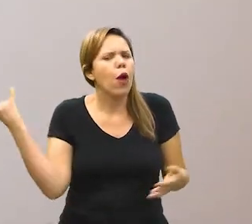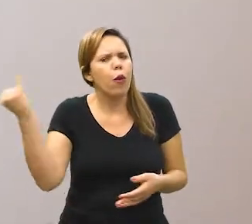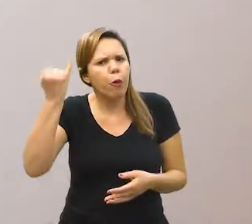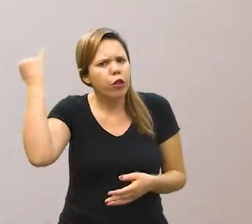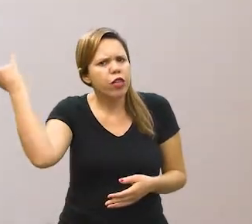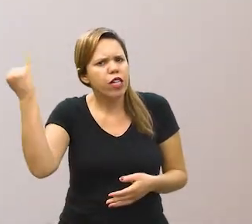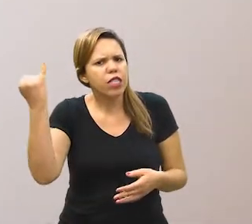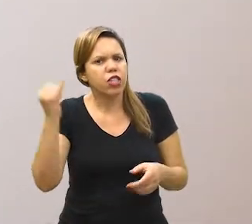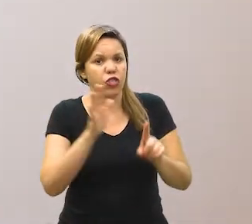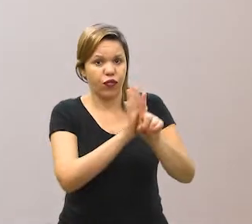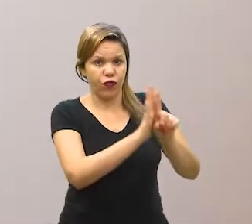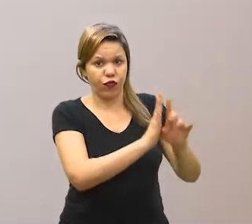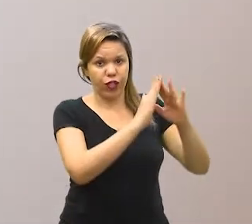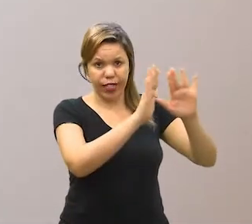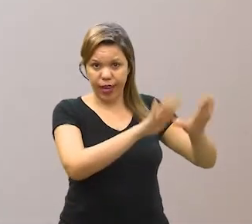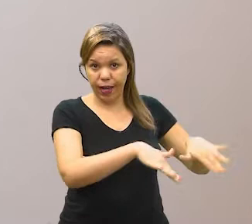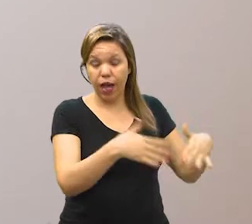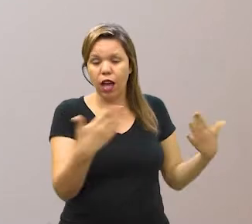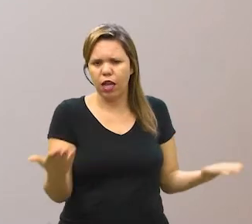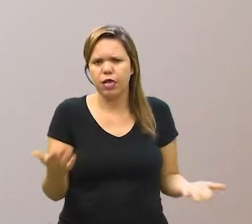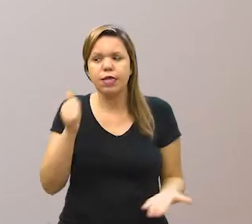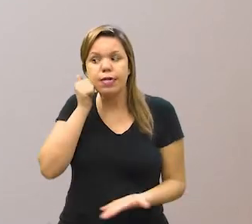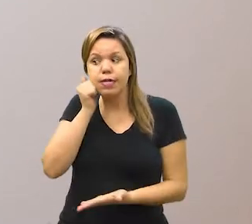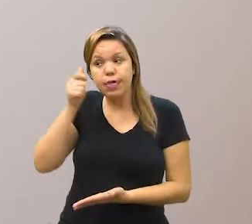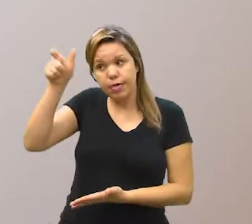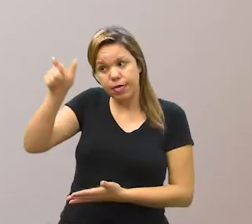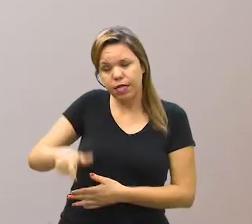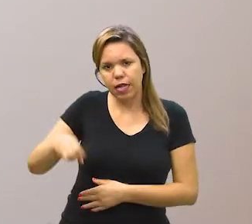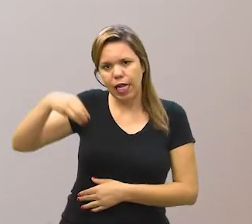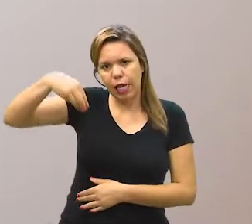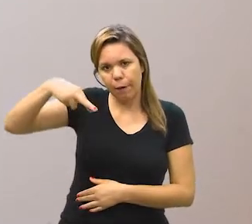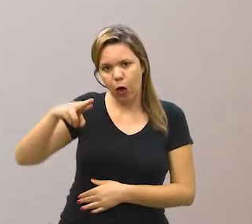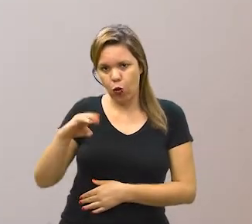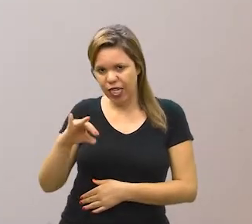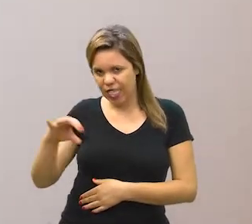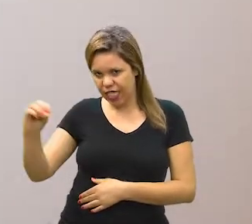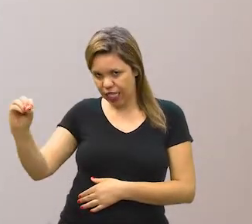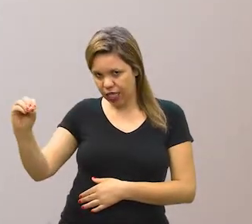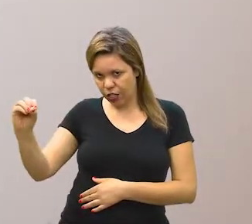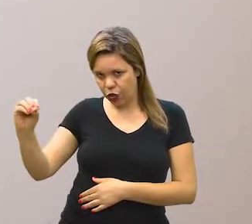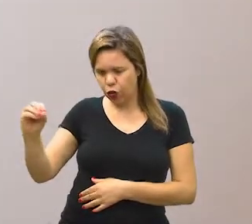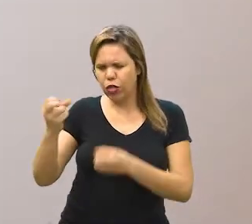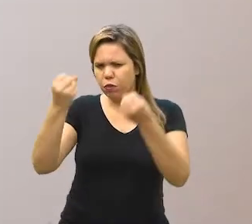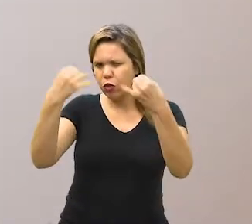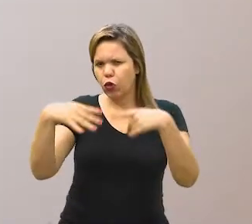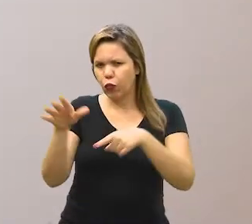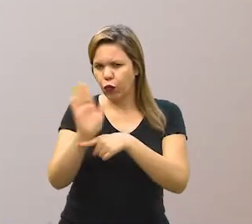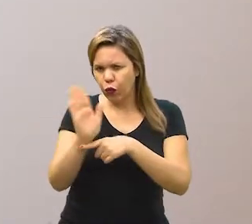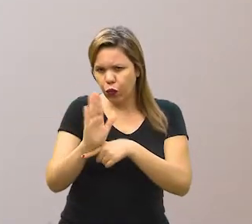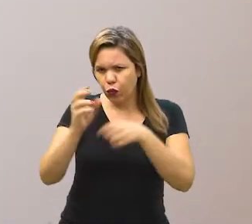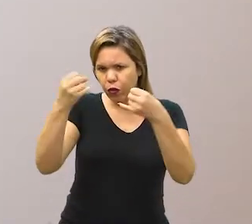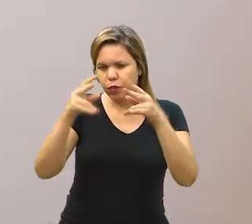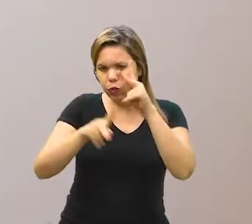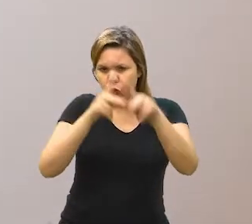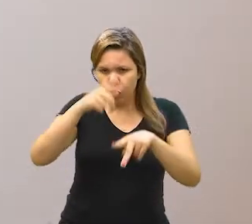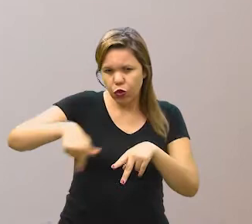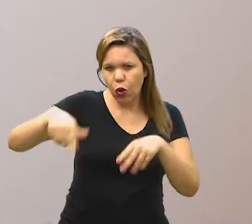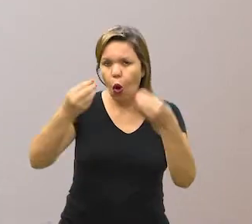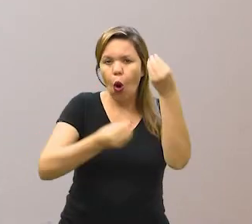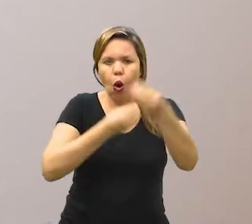eficácia da quarentena? O cientista de dados Maurício Fel produziu um vídeo explicativo para a conscientização sobre